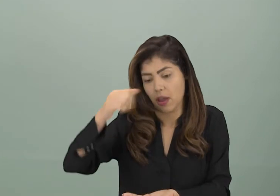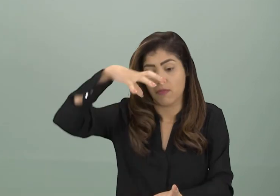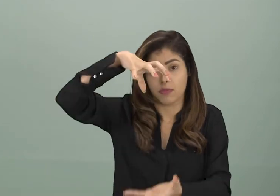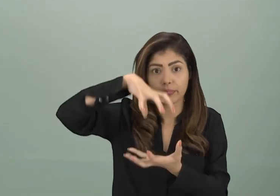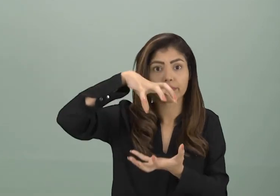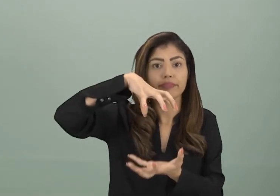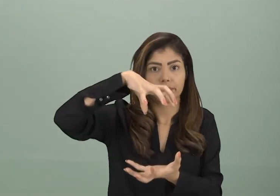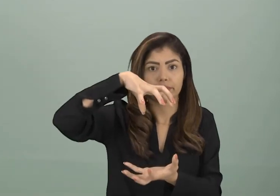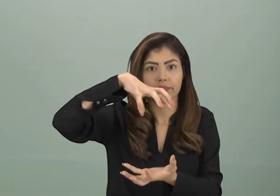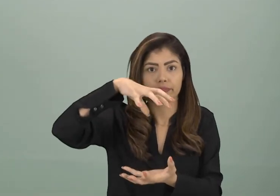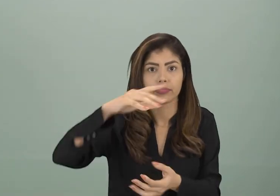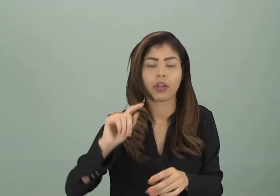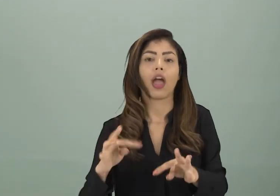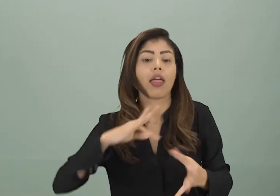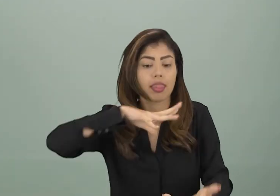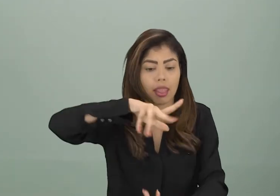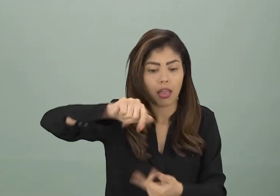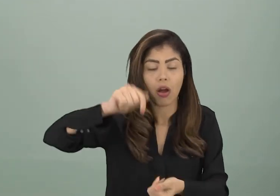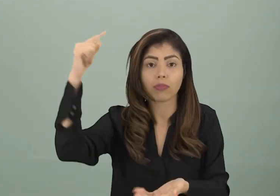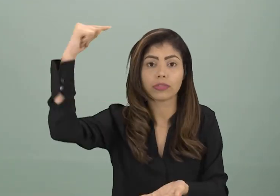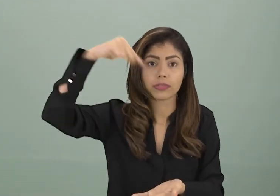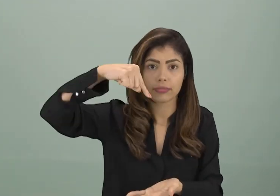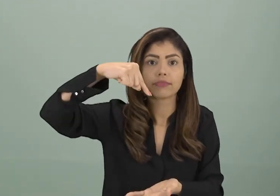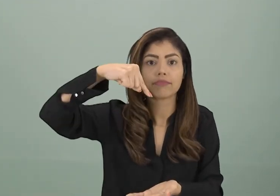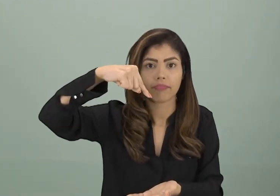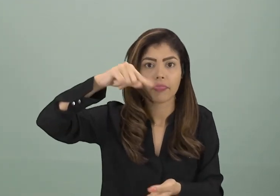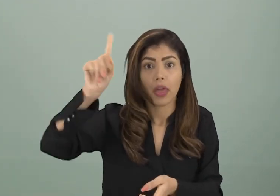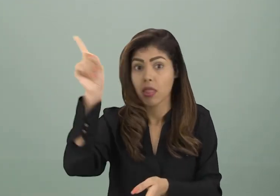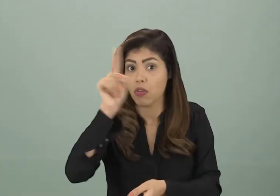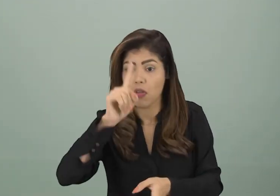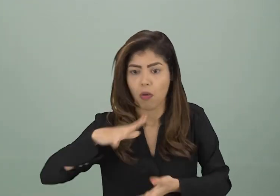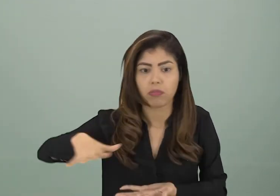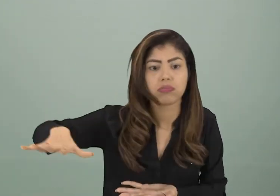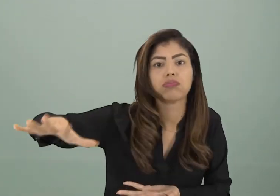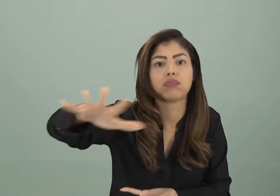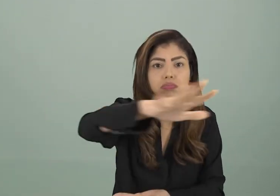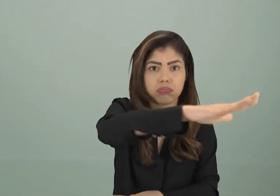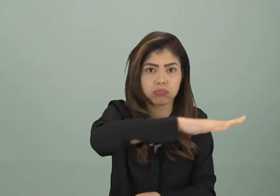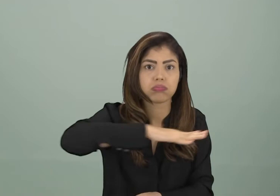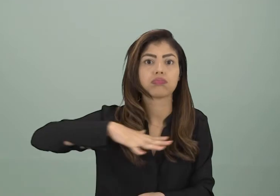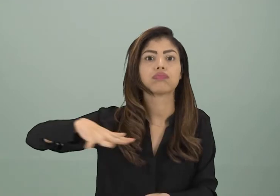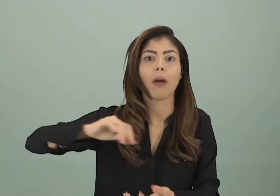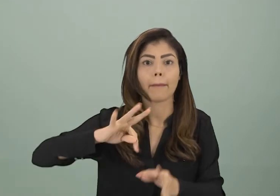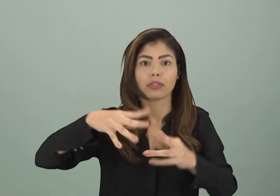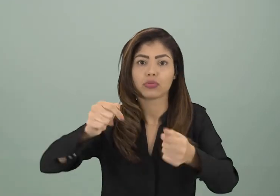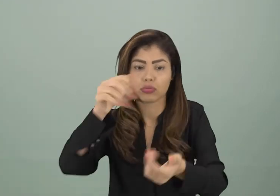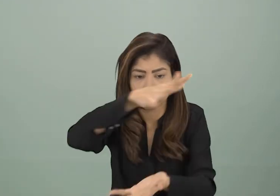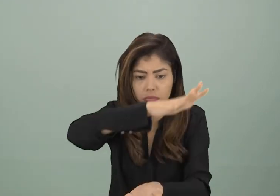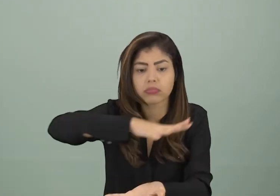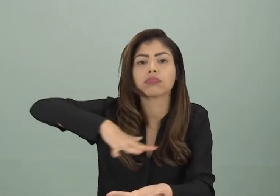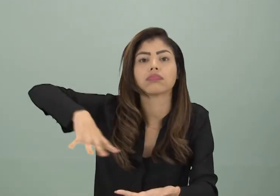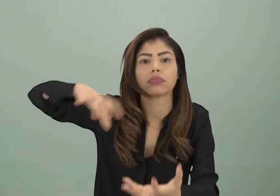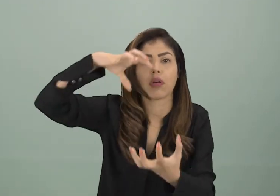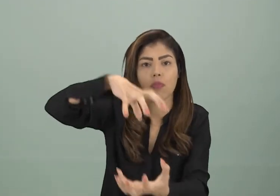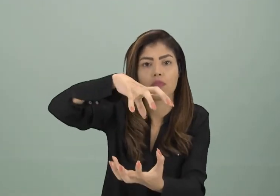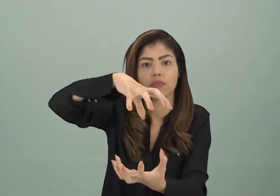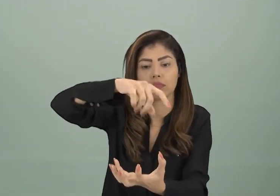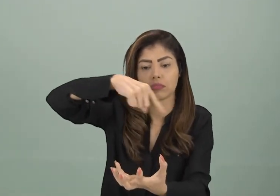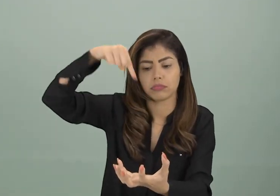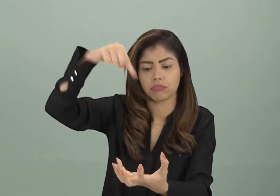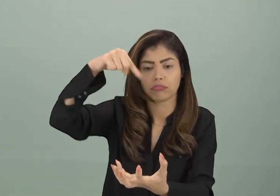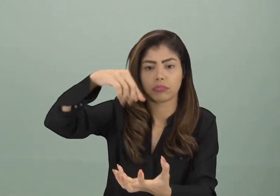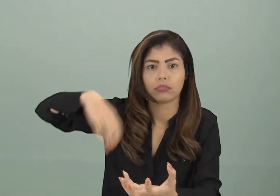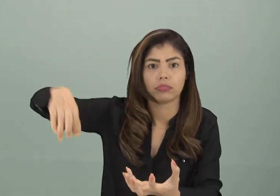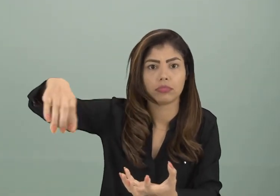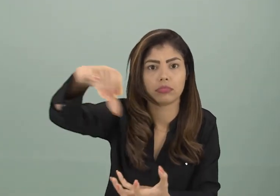geo, Terra, né, a Terra como centro, não só do mundo, nosso sistema, mas do universo e todo mundo conhecido na